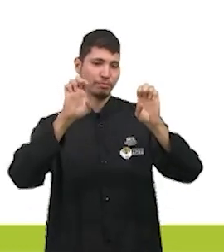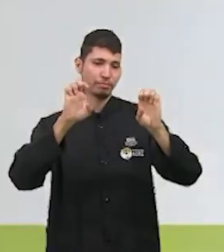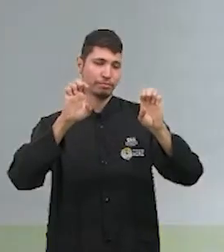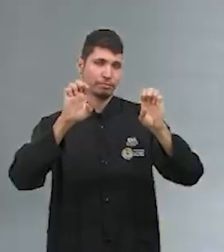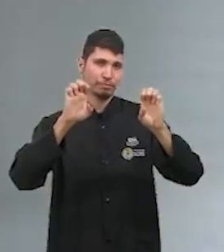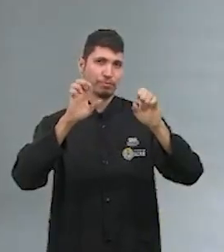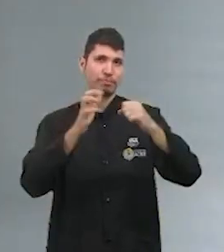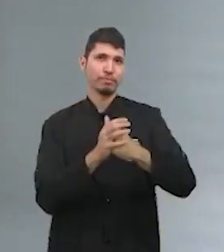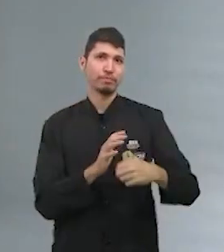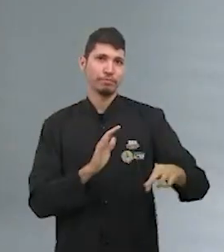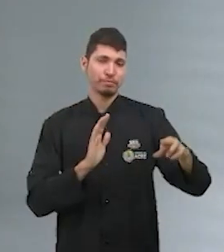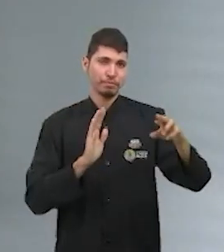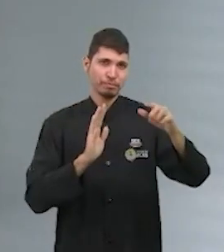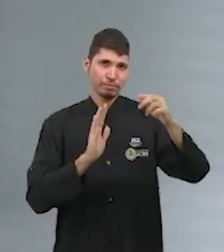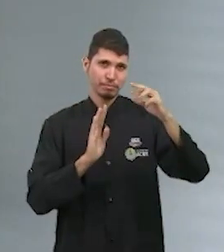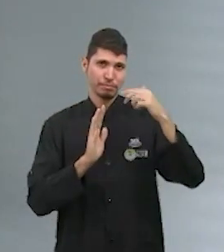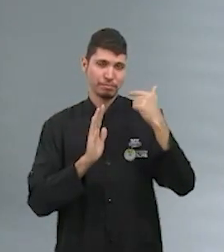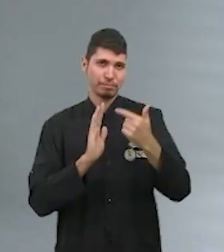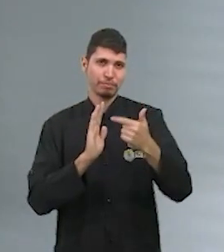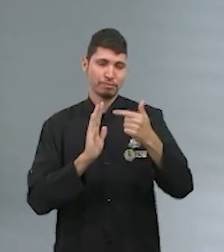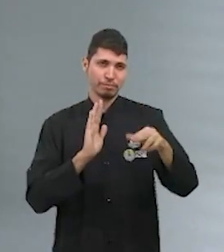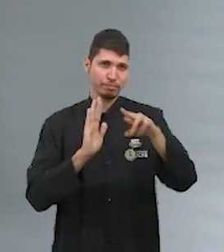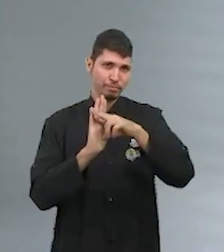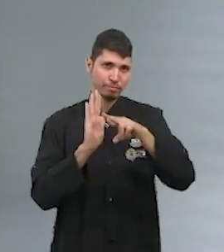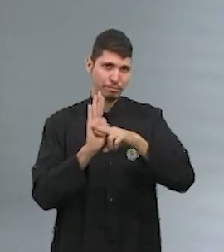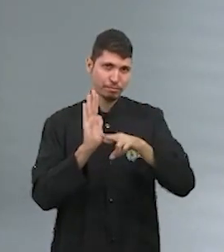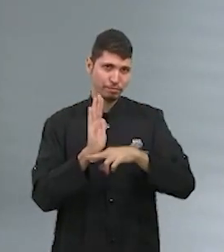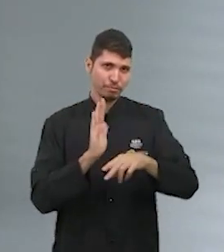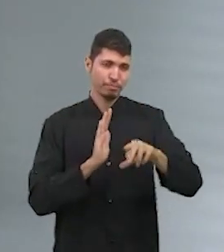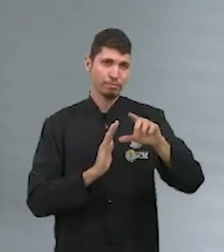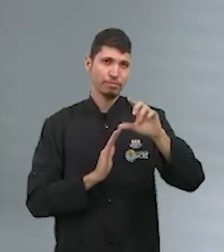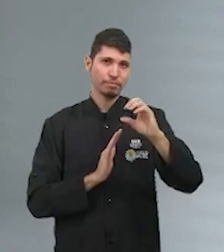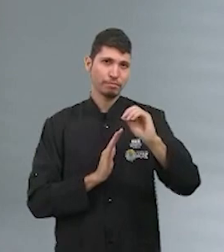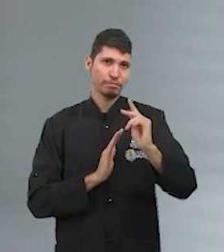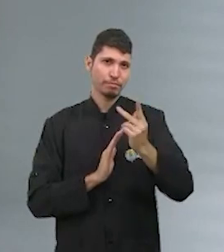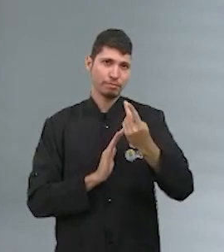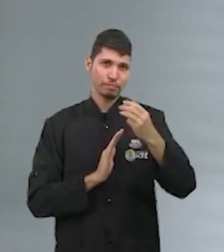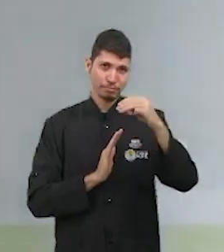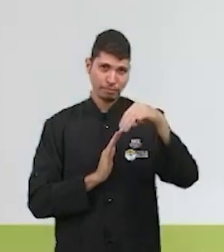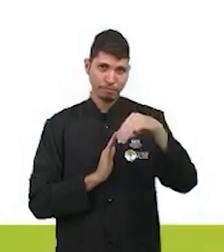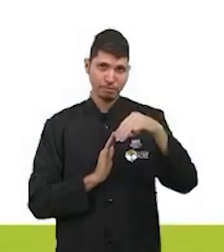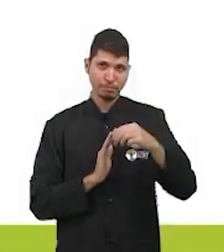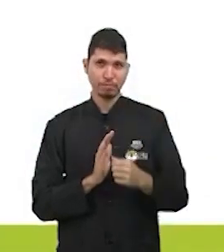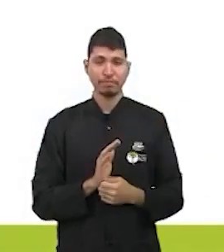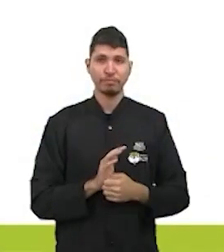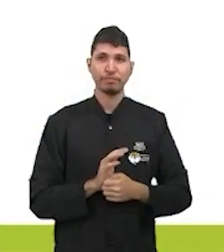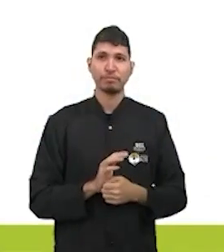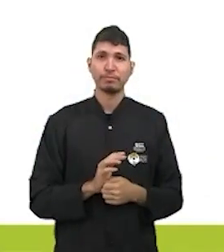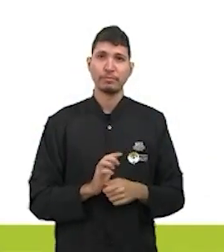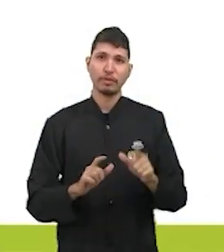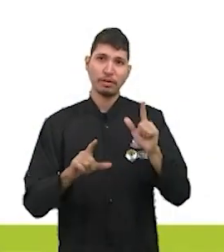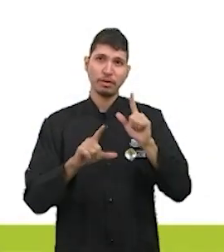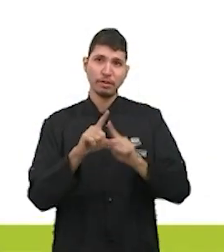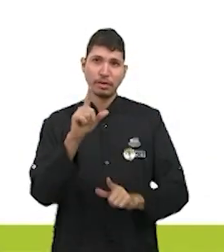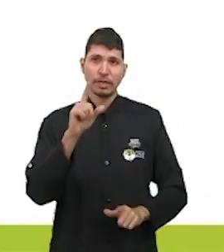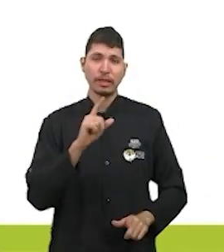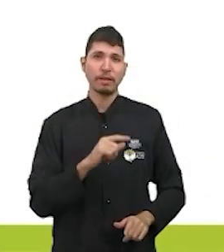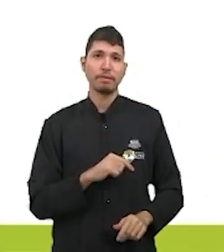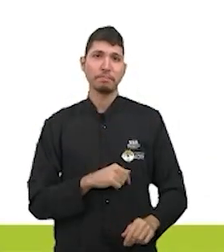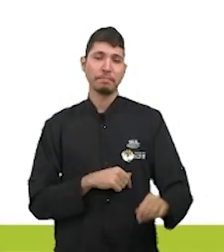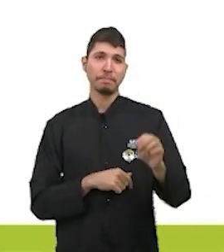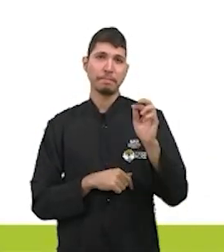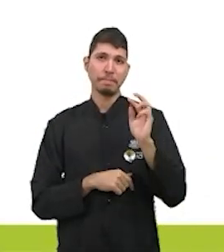Ohm? Na minha fórmula da segunda lei de Ohm? Ele está me dizendo que essa letrinha aqui que eu chamo de ρ,